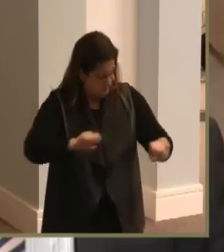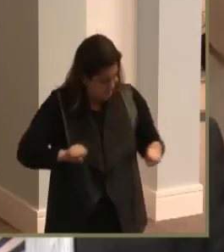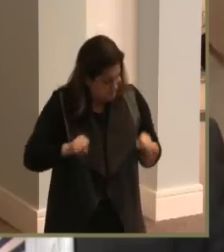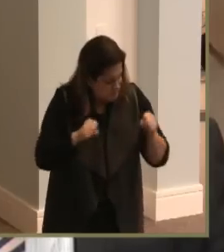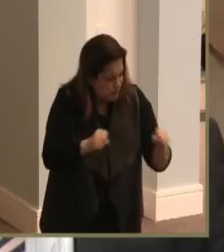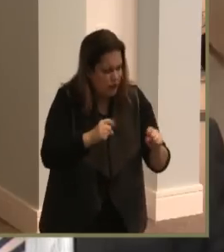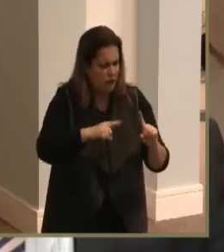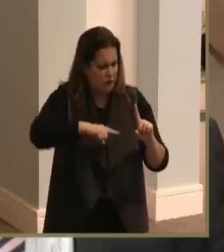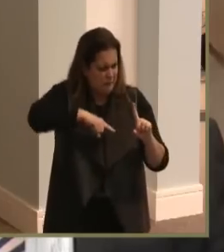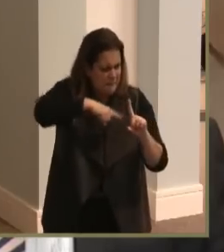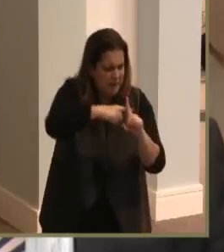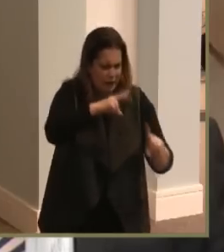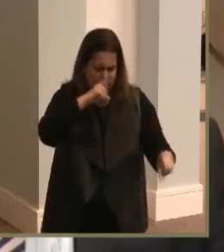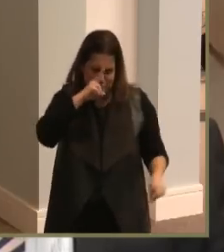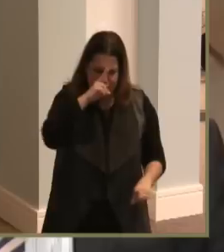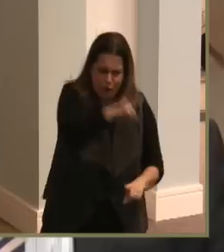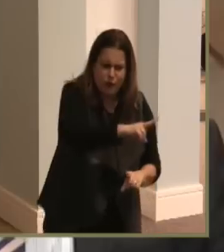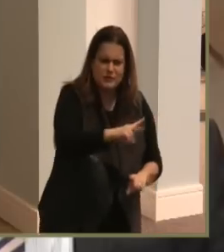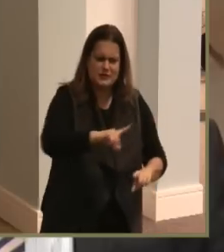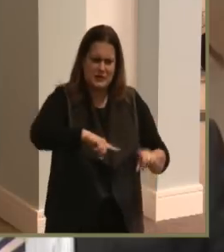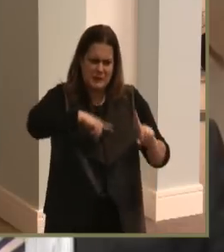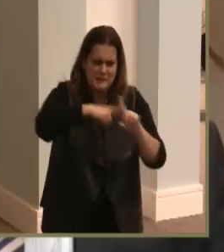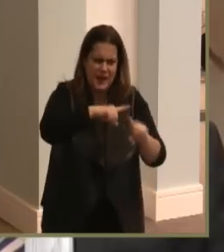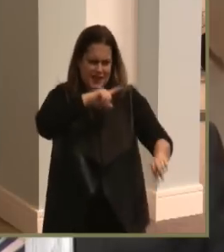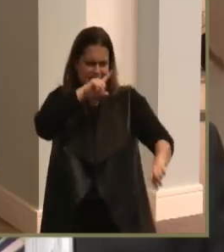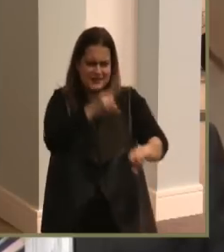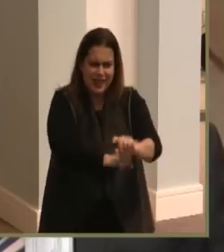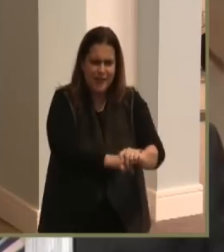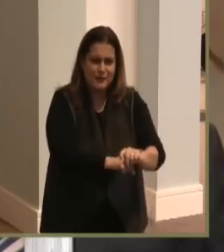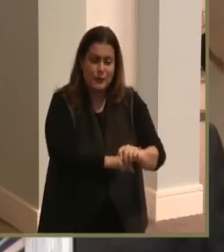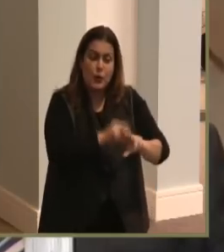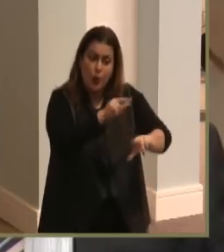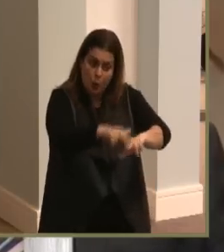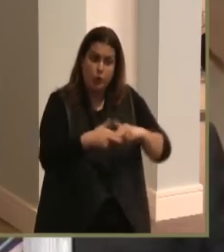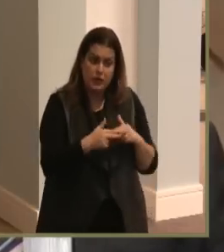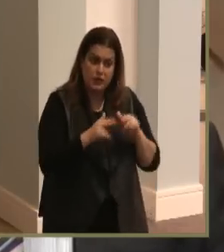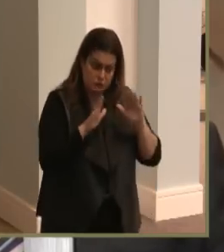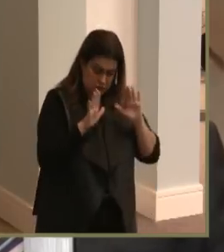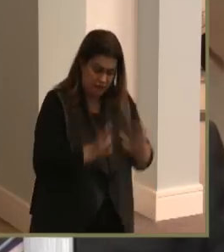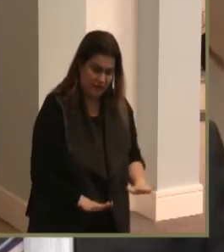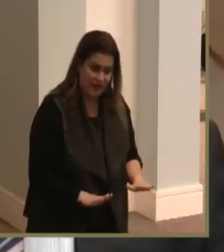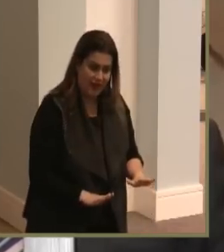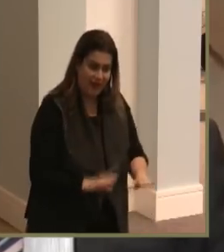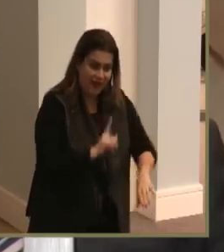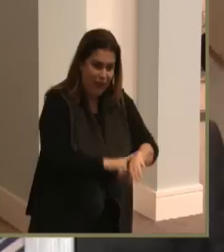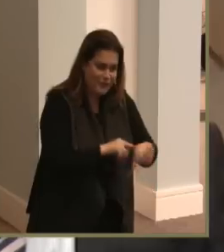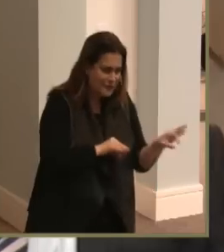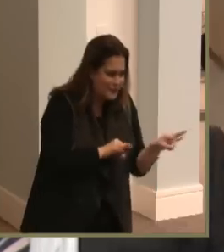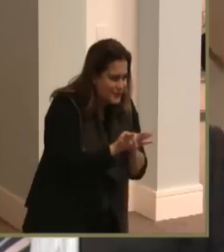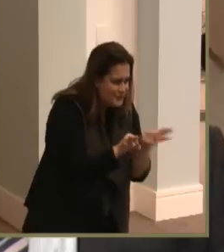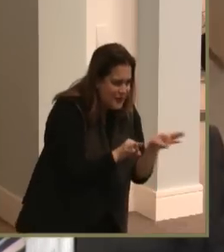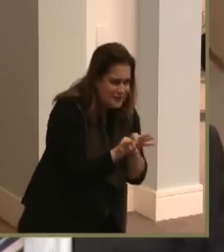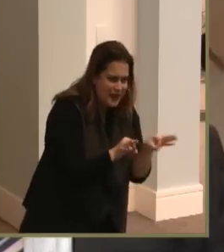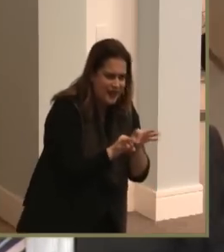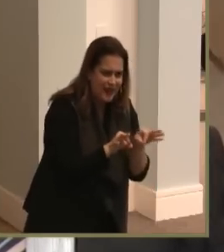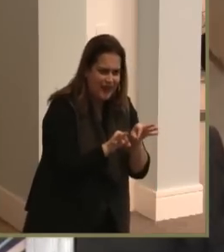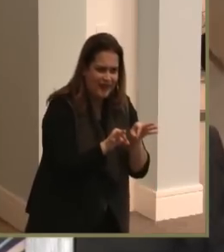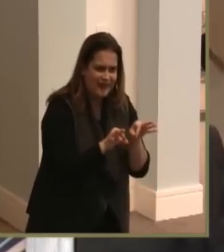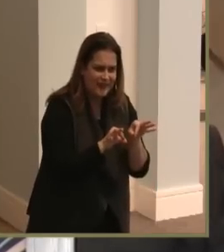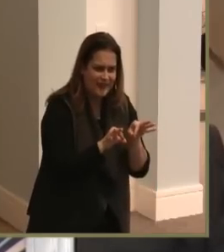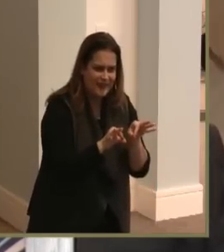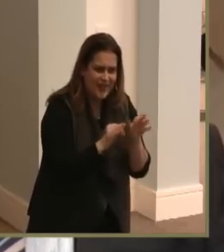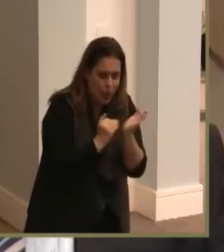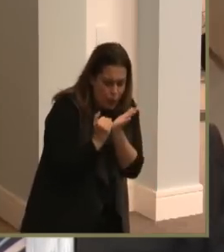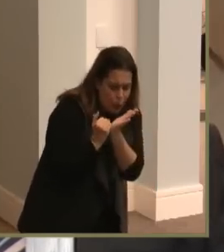tempo. Por isso, permanecer em Jerusalém, lugar do preparo. Porque Jerusalém é o berço da